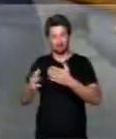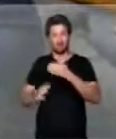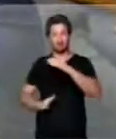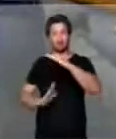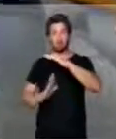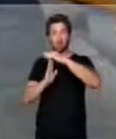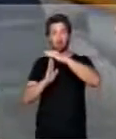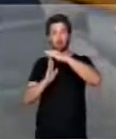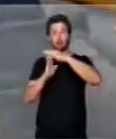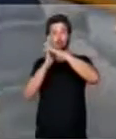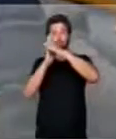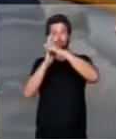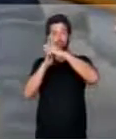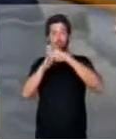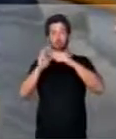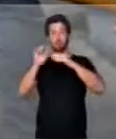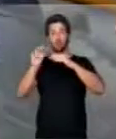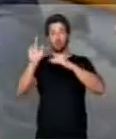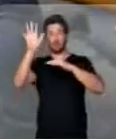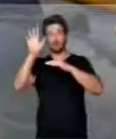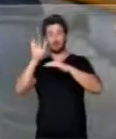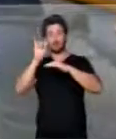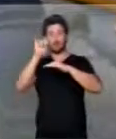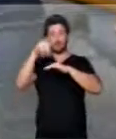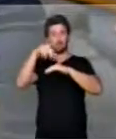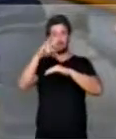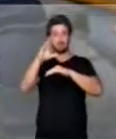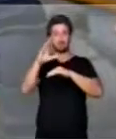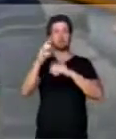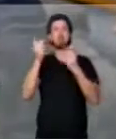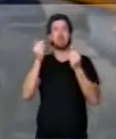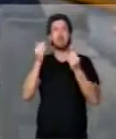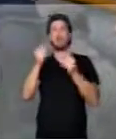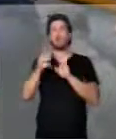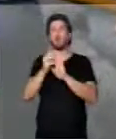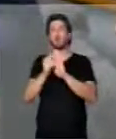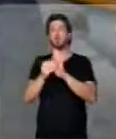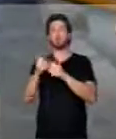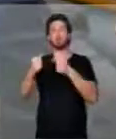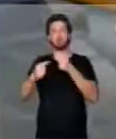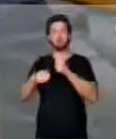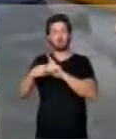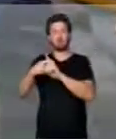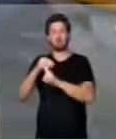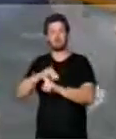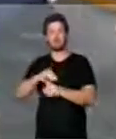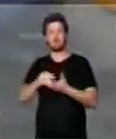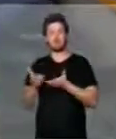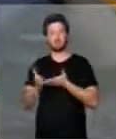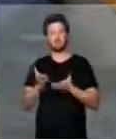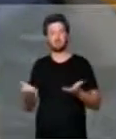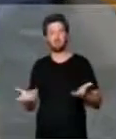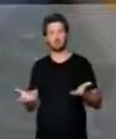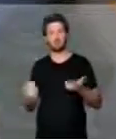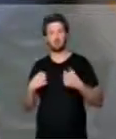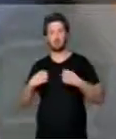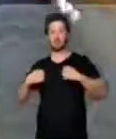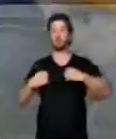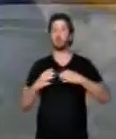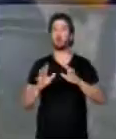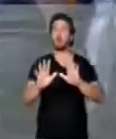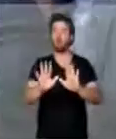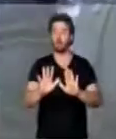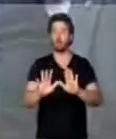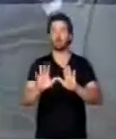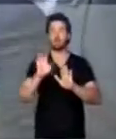do INPC, além da inflação, por que entrar no mérito de dizer que ele não pode dar reajuste para servidor? Ora,